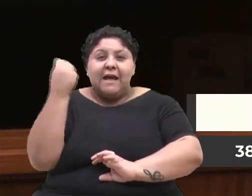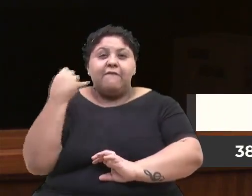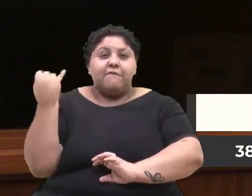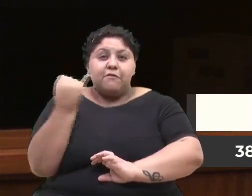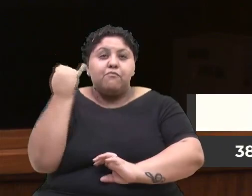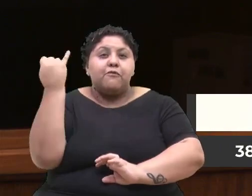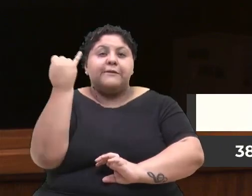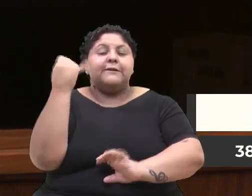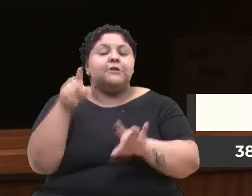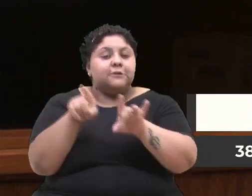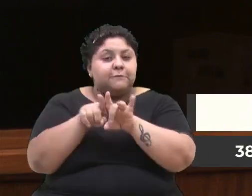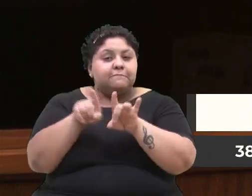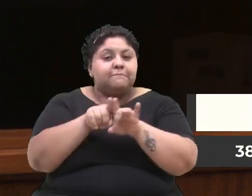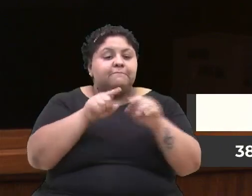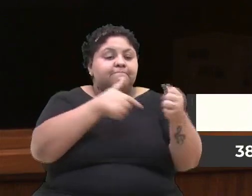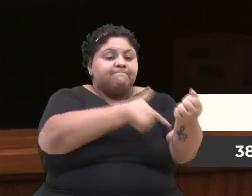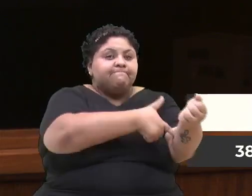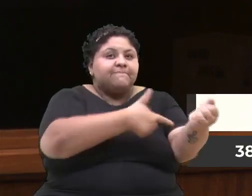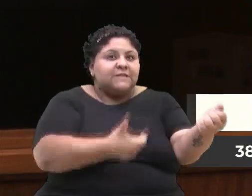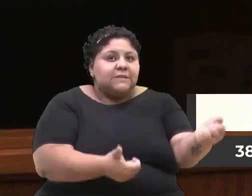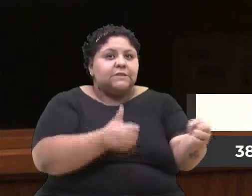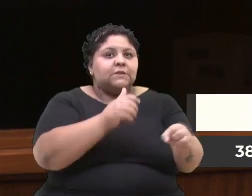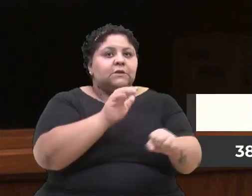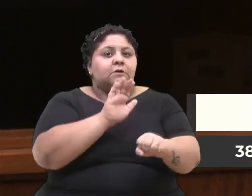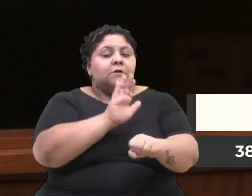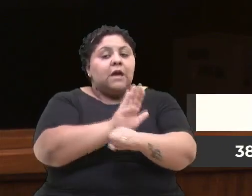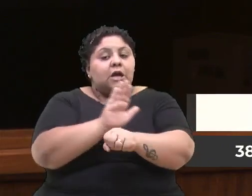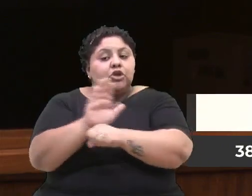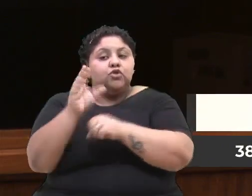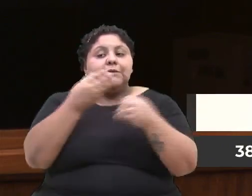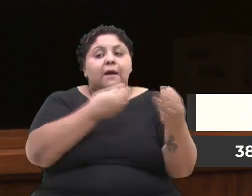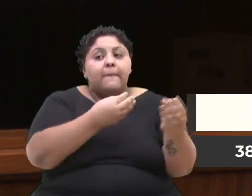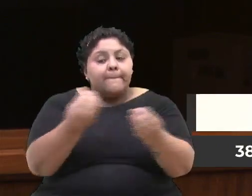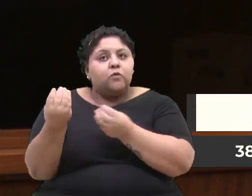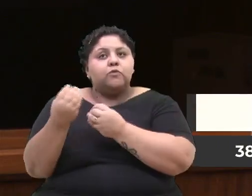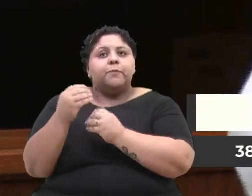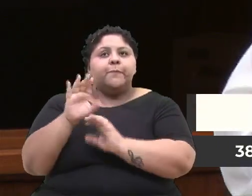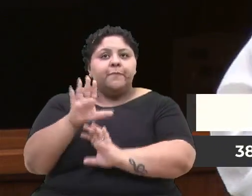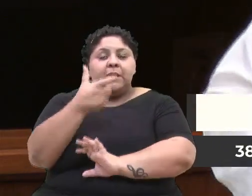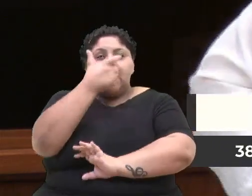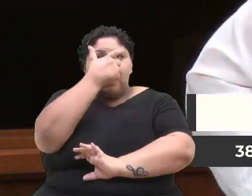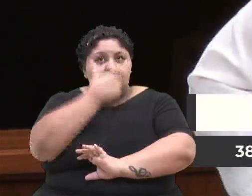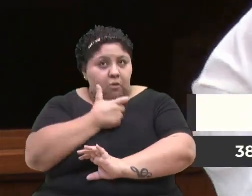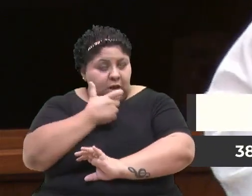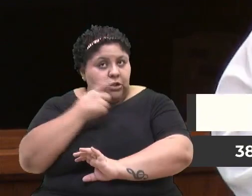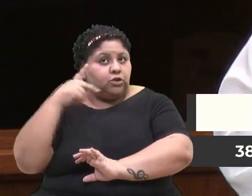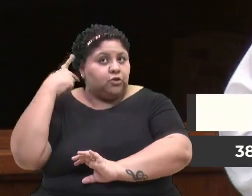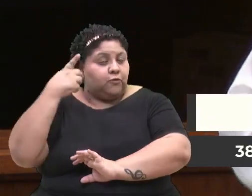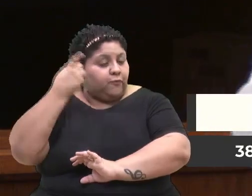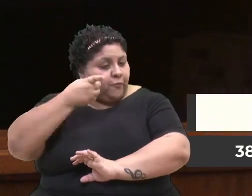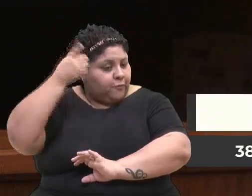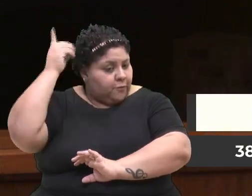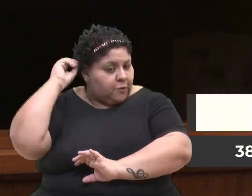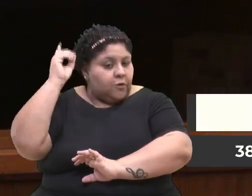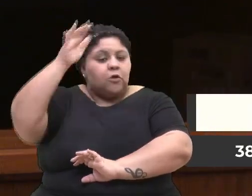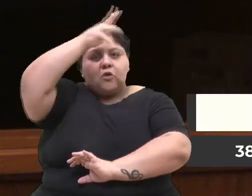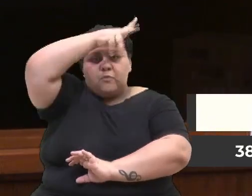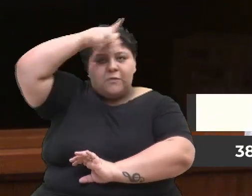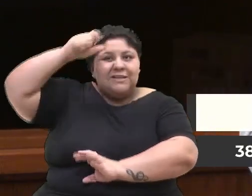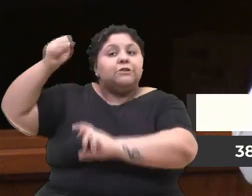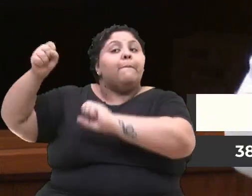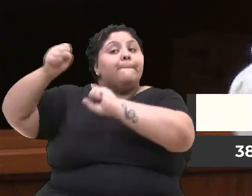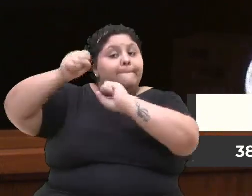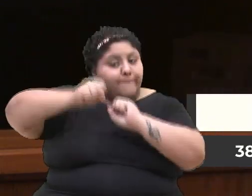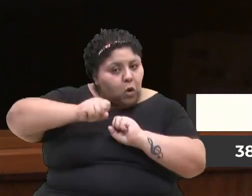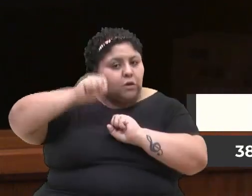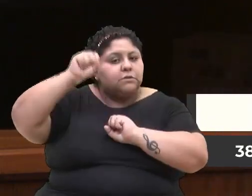esse exame vai ajudar em muito. Eu acho, vereador Lucas Gil, que o município pode e deve,